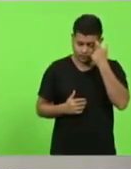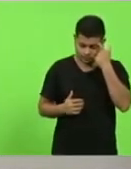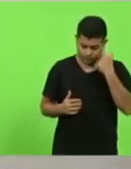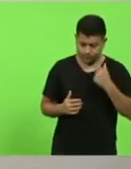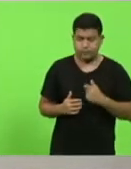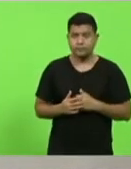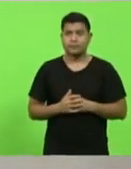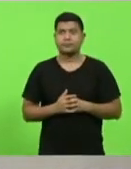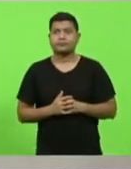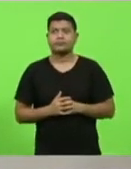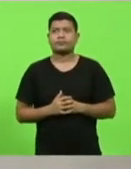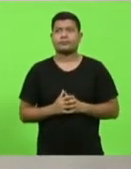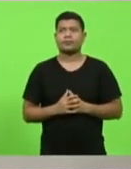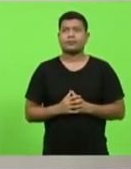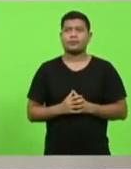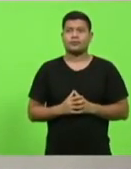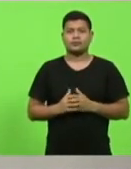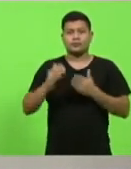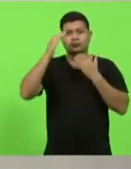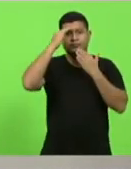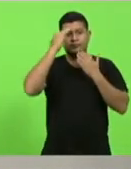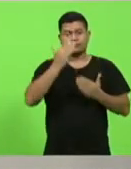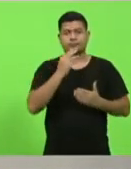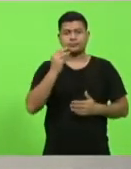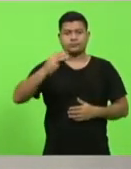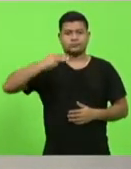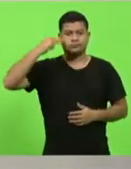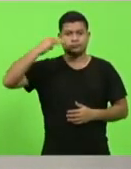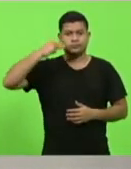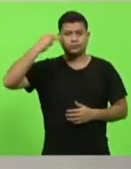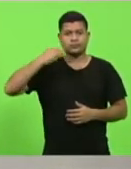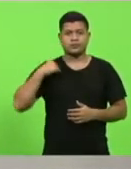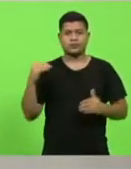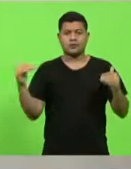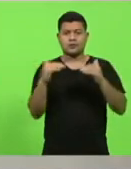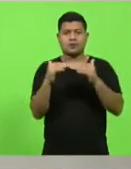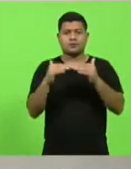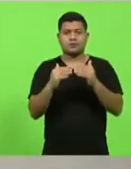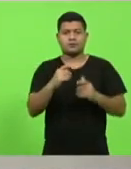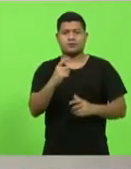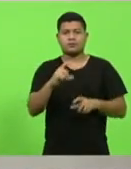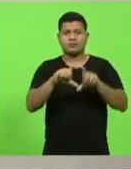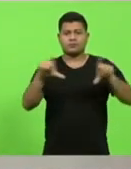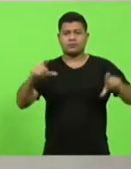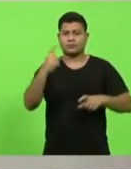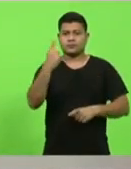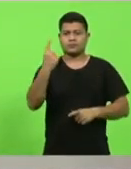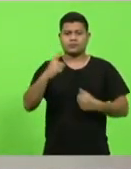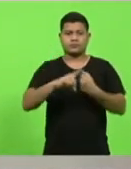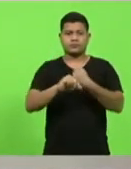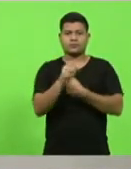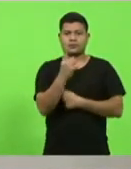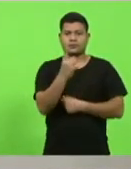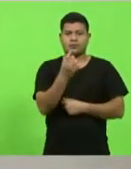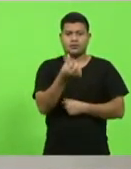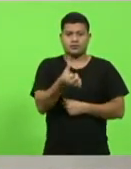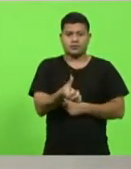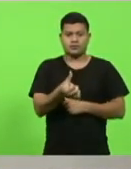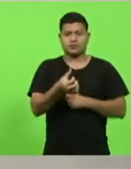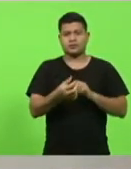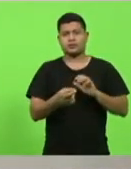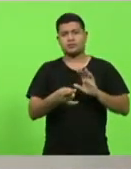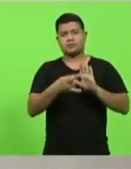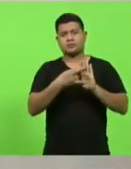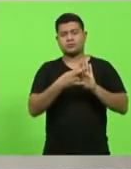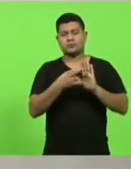Obrigado, deputado Márcio Machado. Em consonância com o parágrafo 1º do artigo número 106 do Regimento Interno, dou